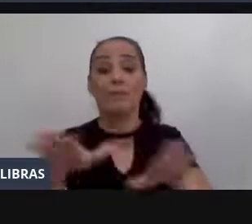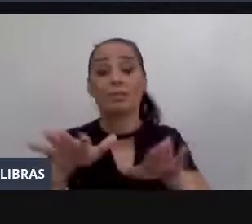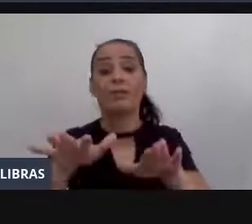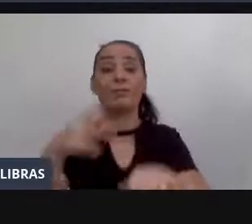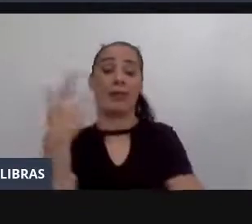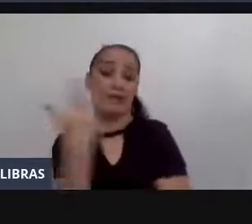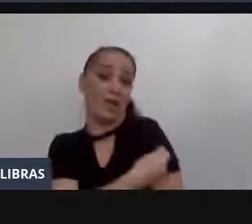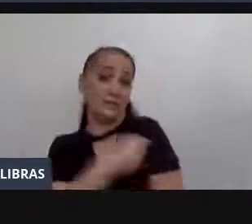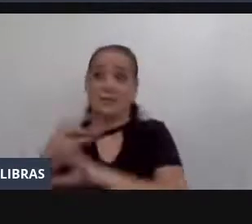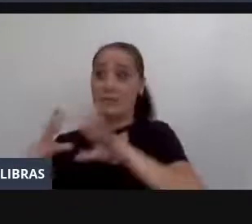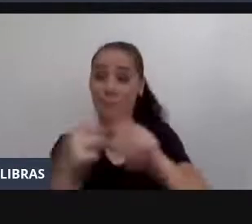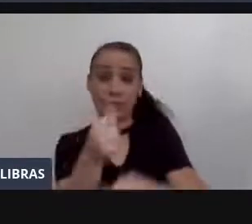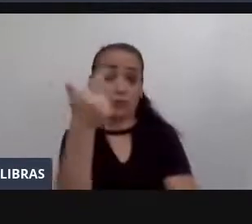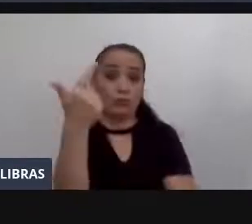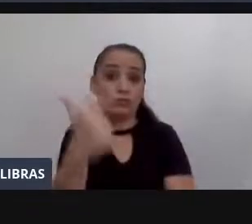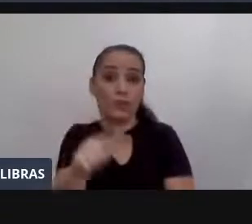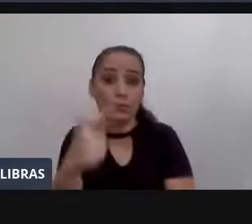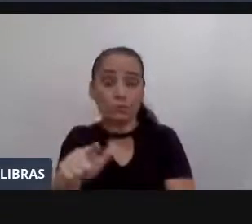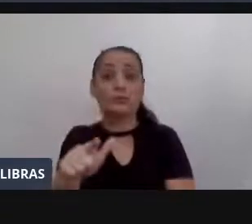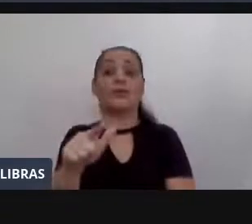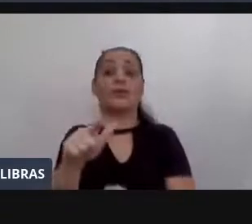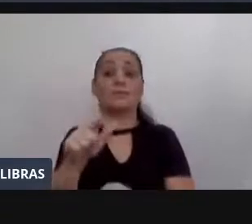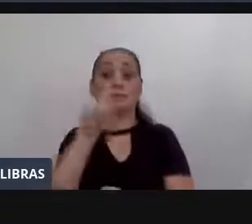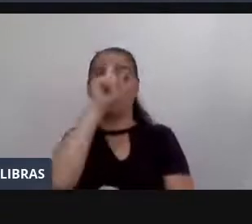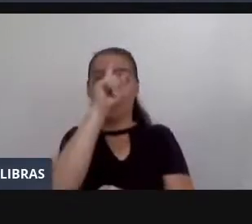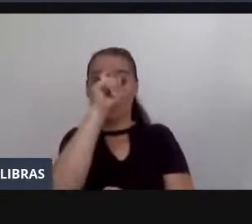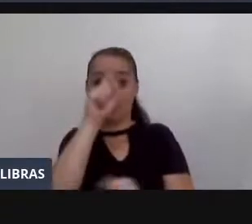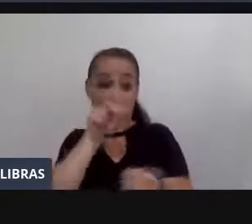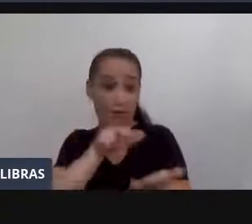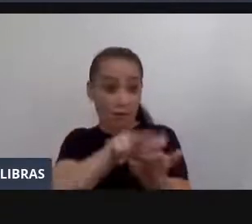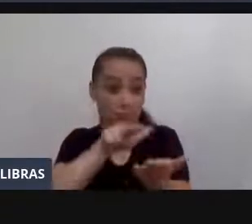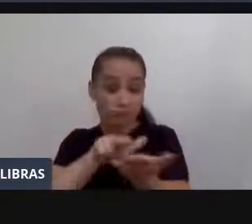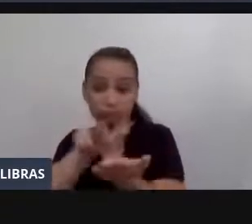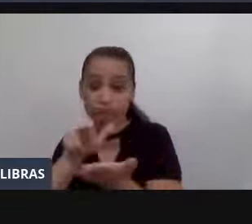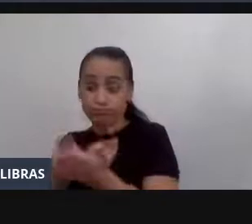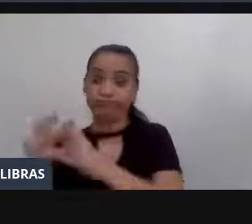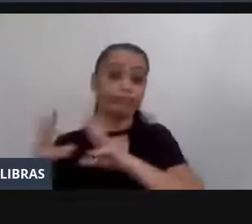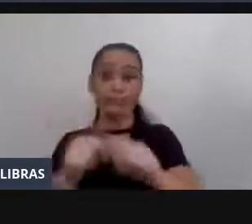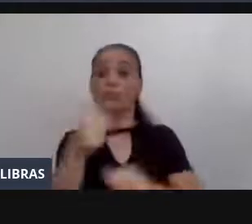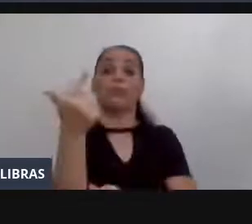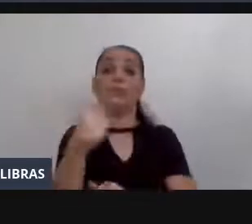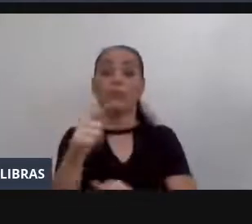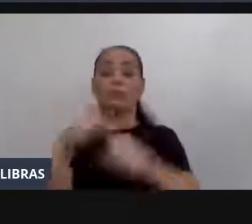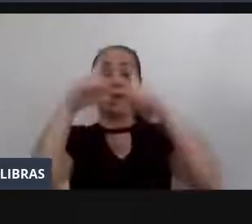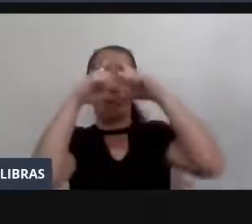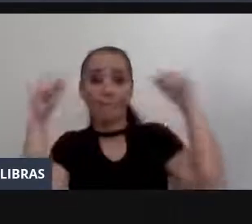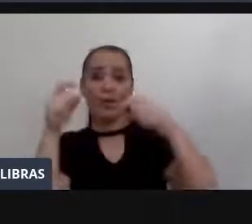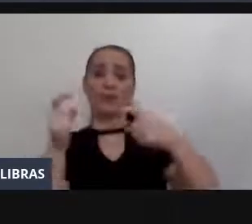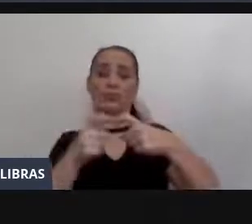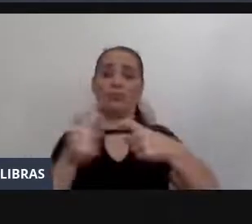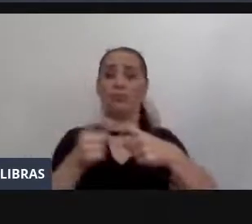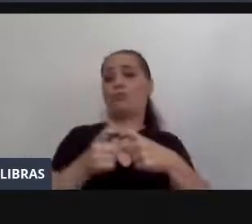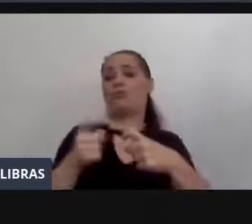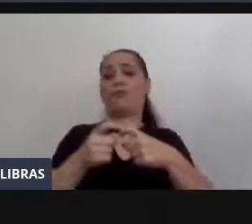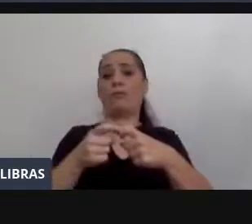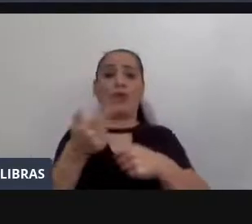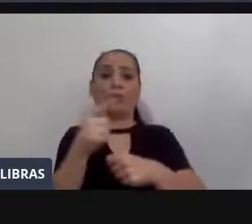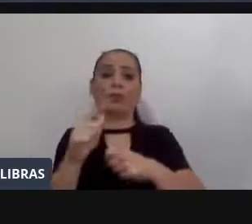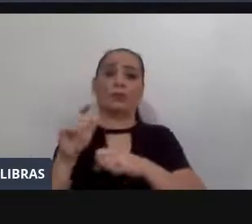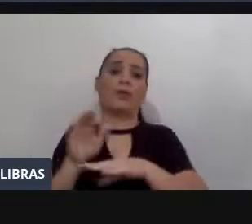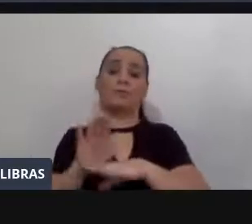para todos, a gente não tem leito para todos, e a gente não tem médicos e enfermeiros para ajudar toda a população. Então, eu fico